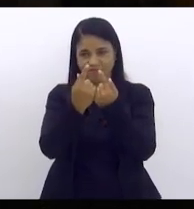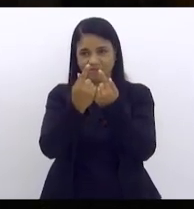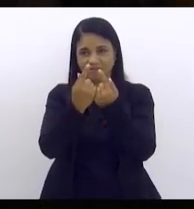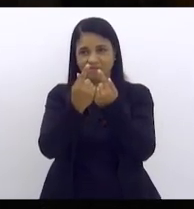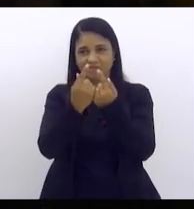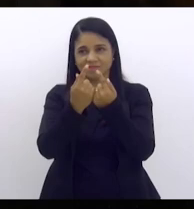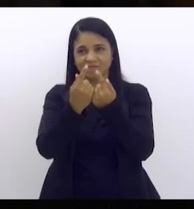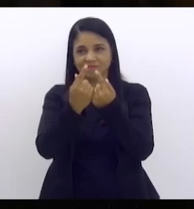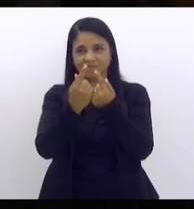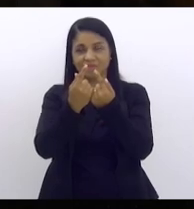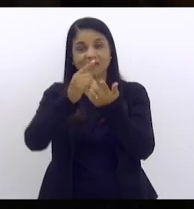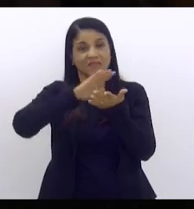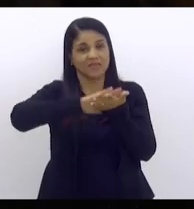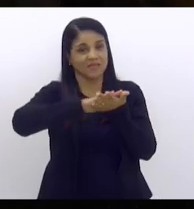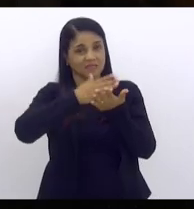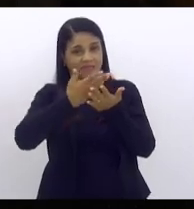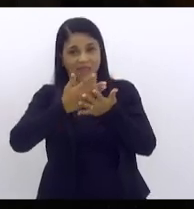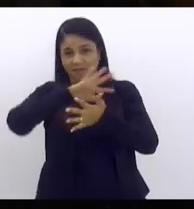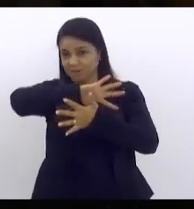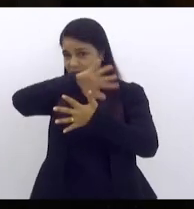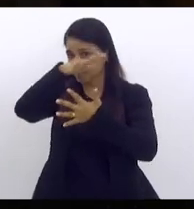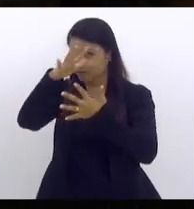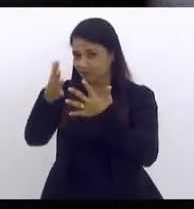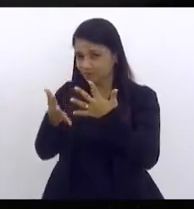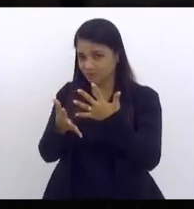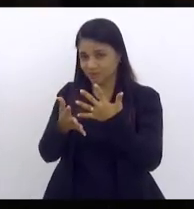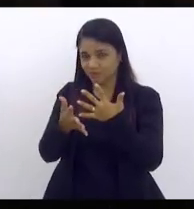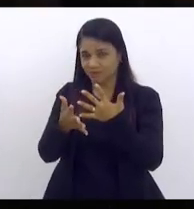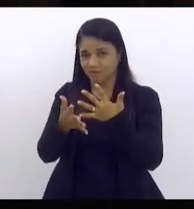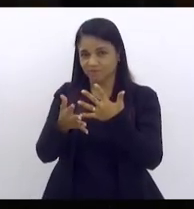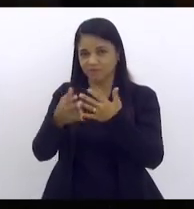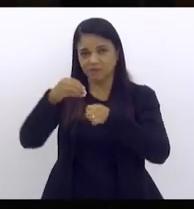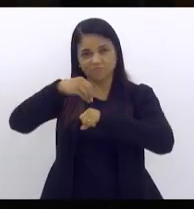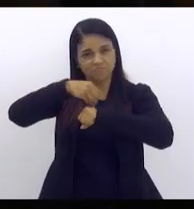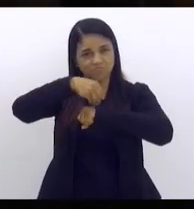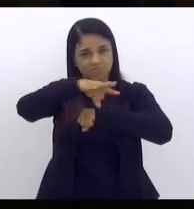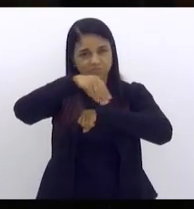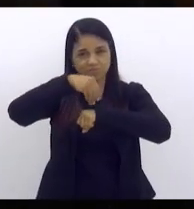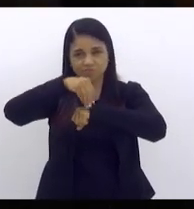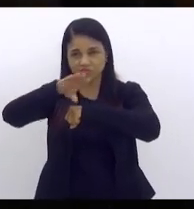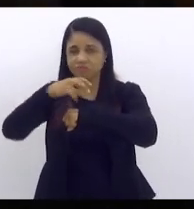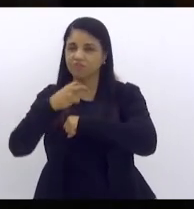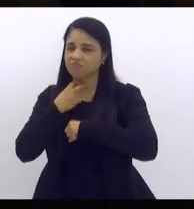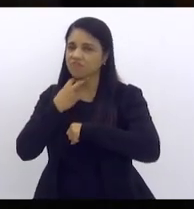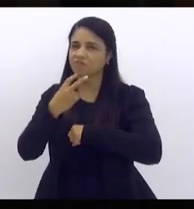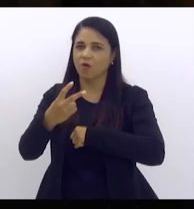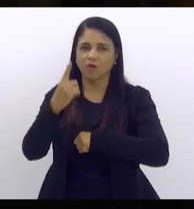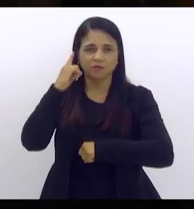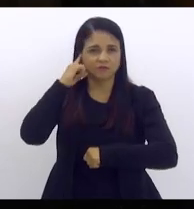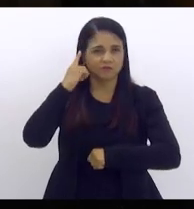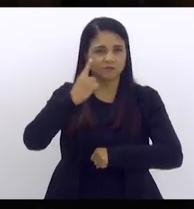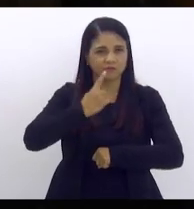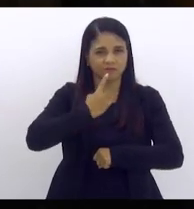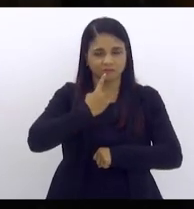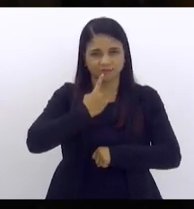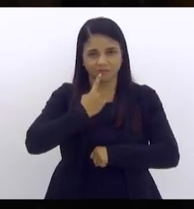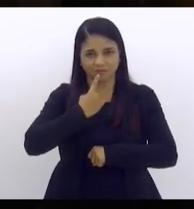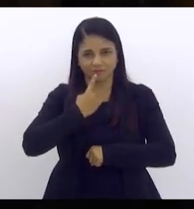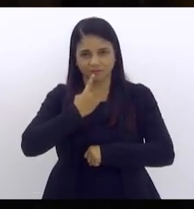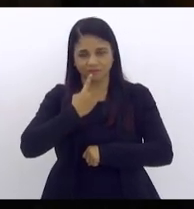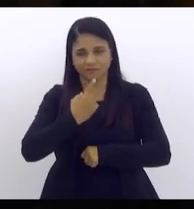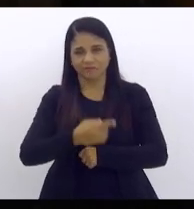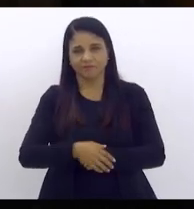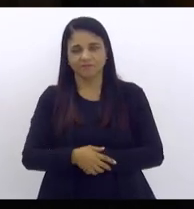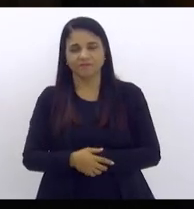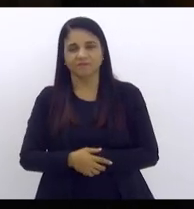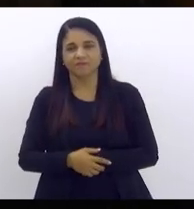senhora intérprete da língua de Libras, a nossa voz aos deficientes auditivos. Senhor